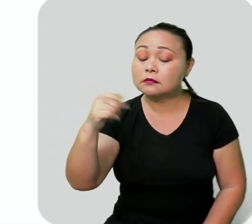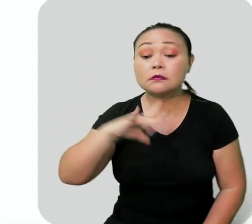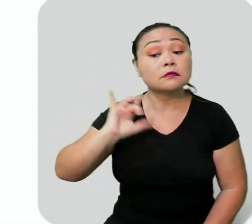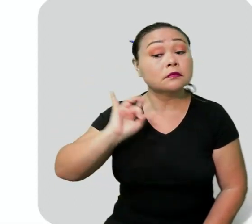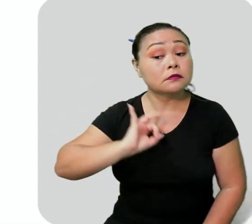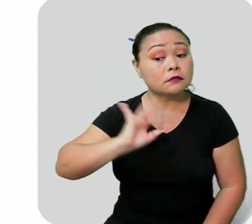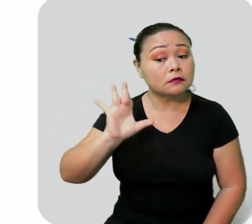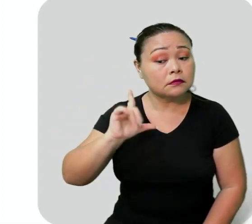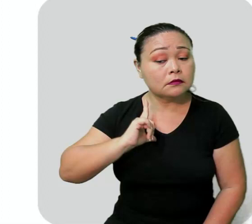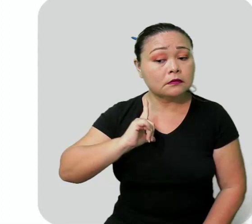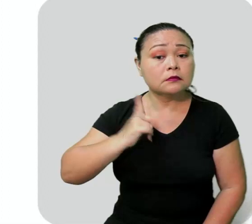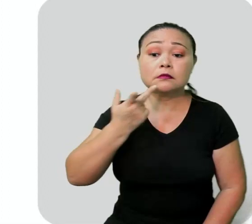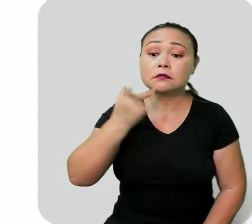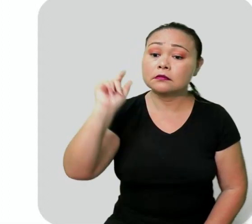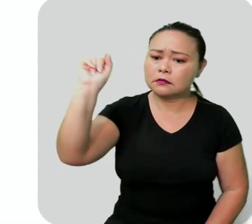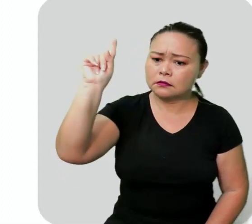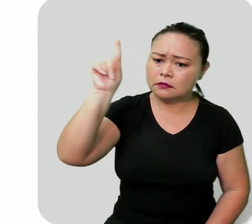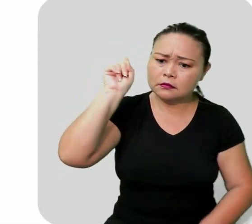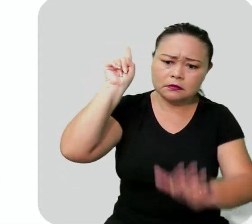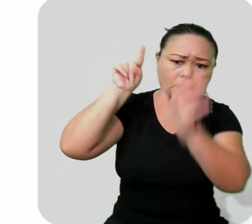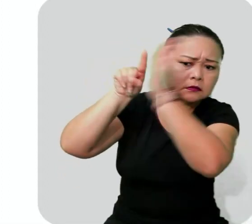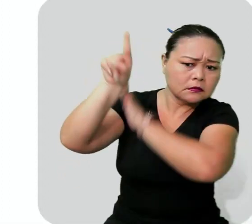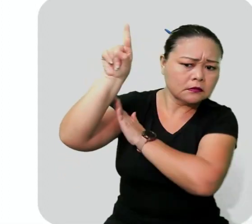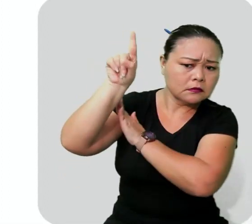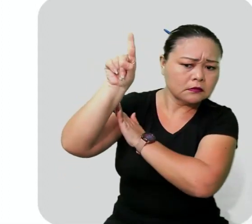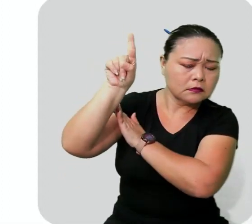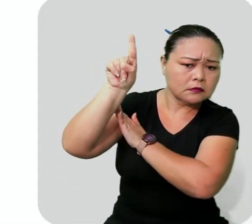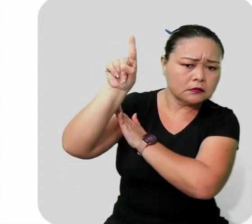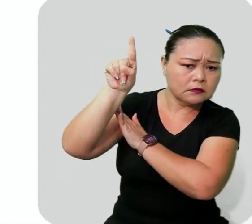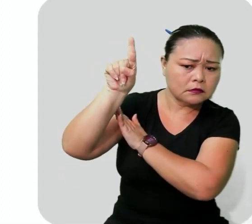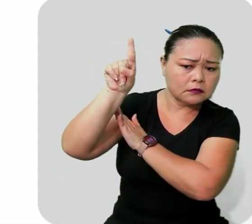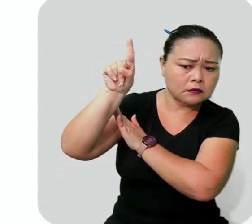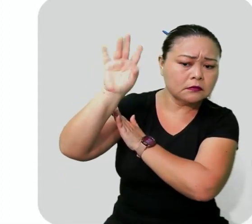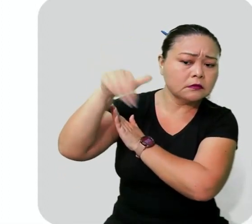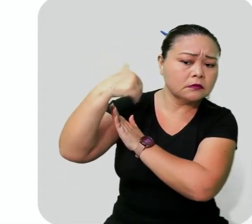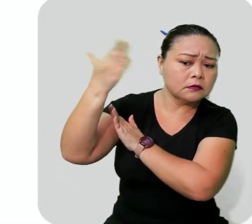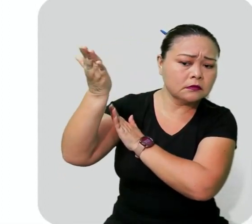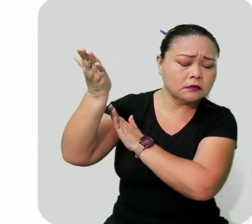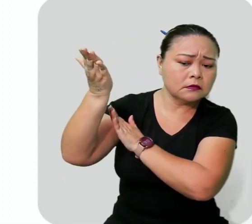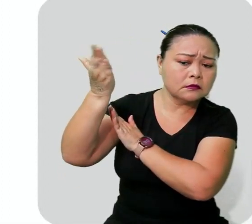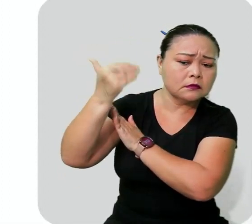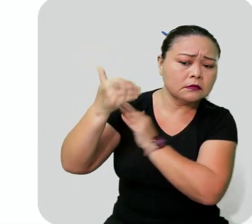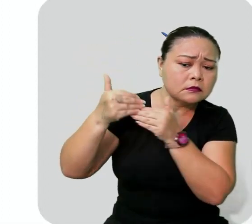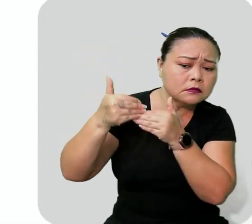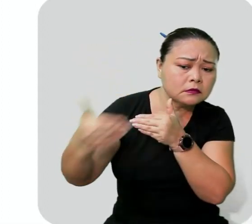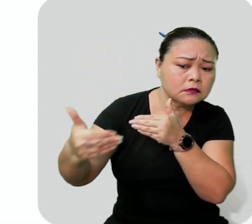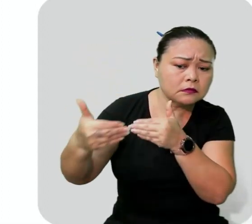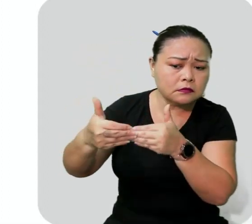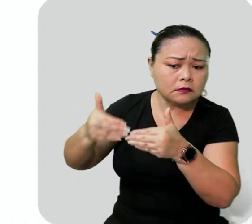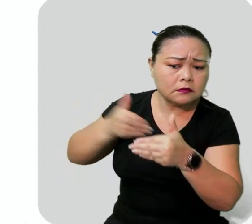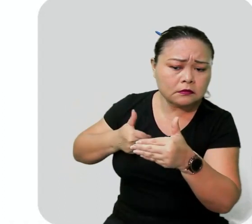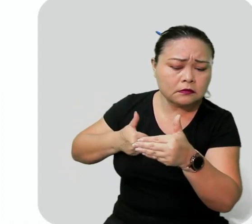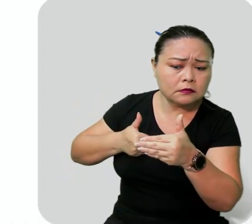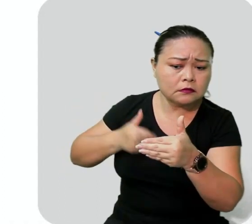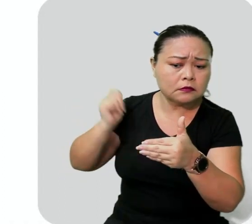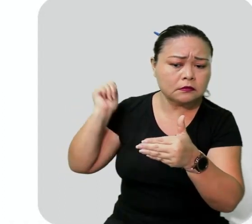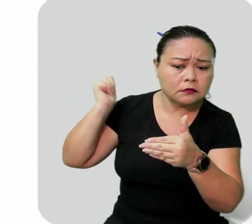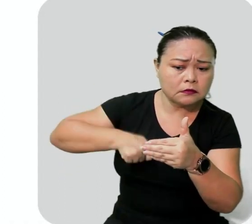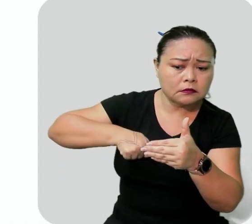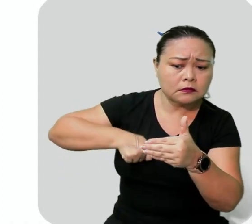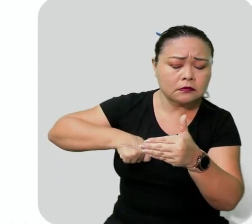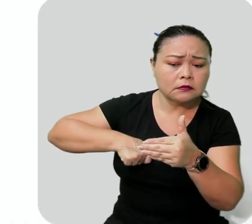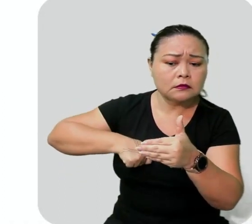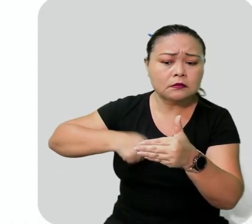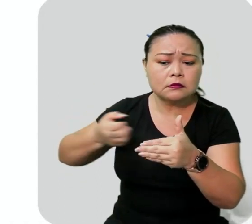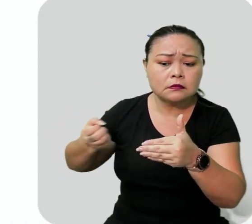que está se falando na pergunta que dividia as